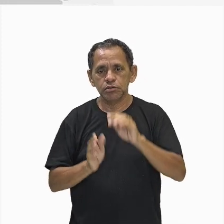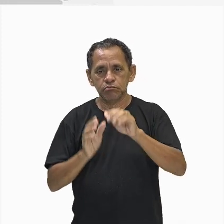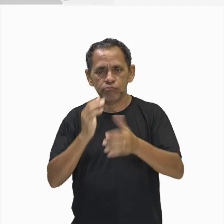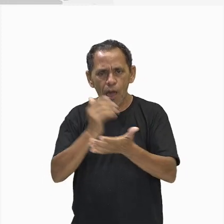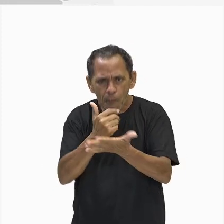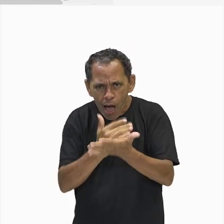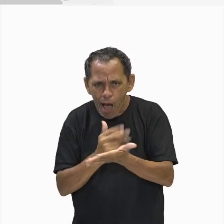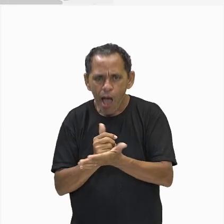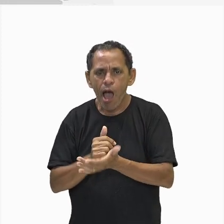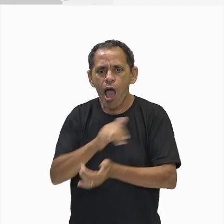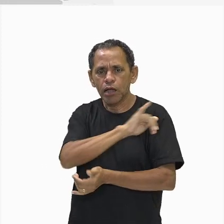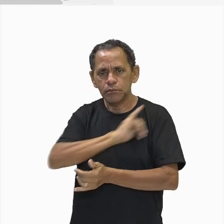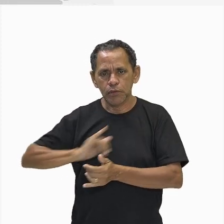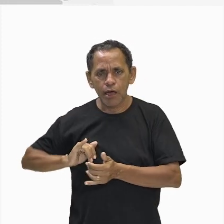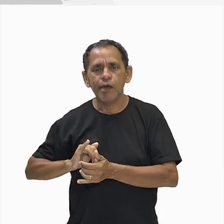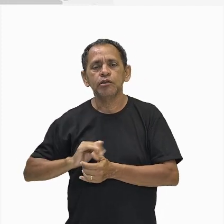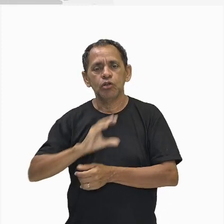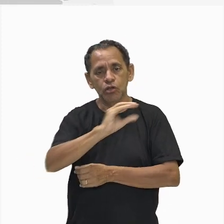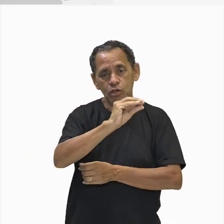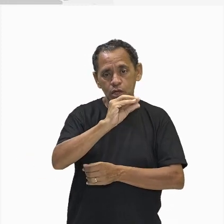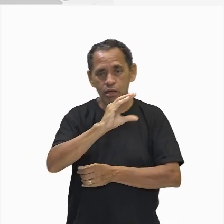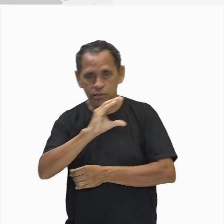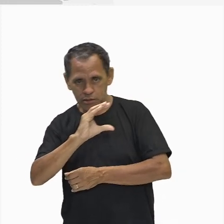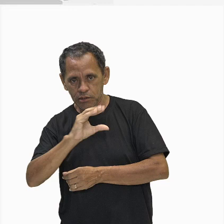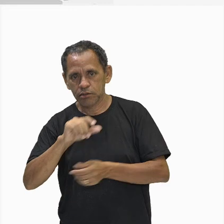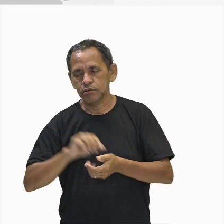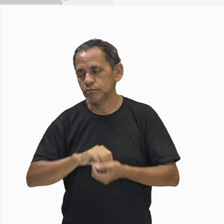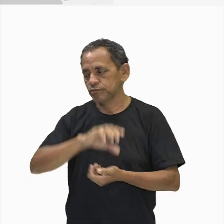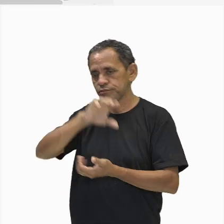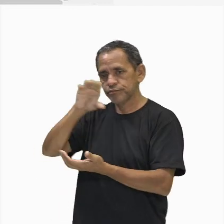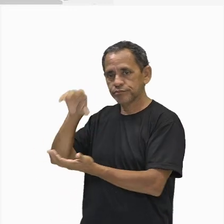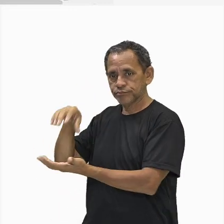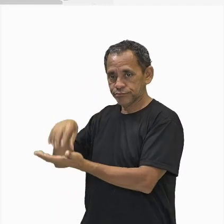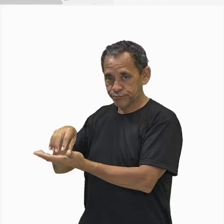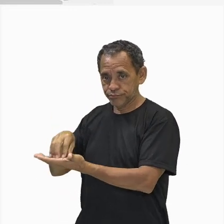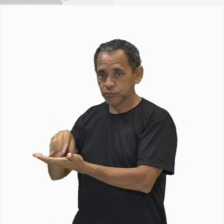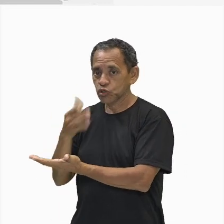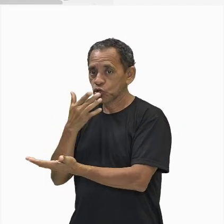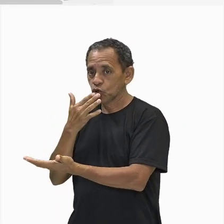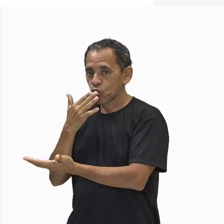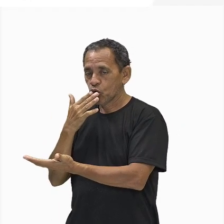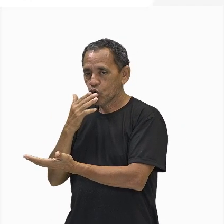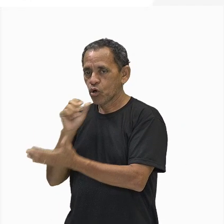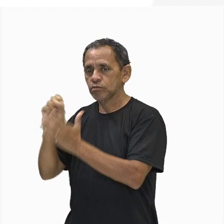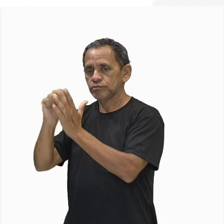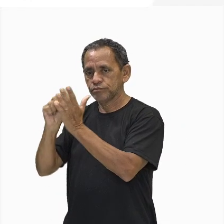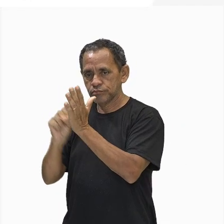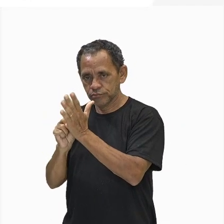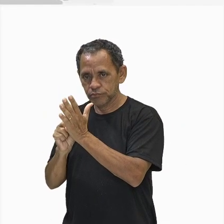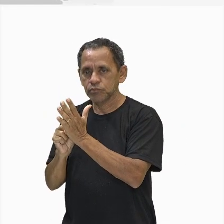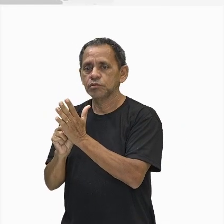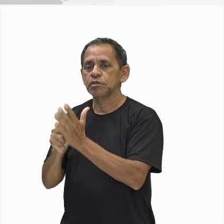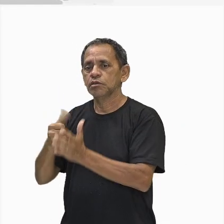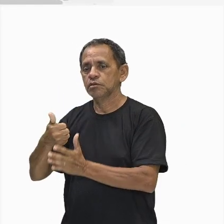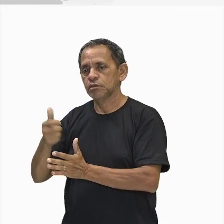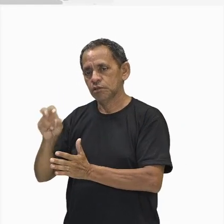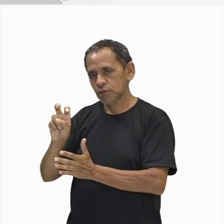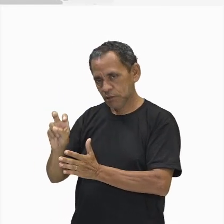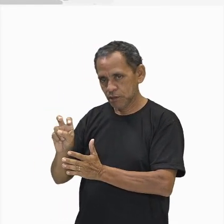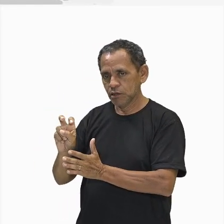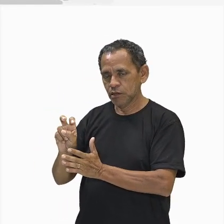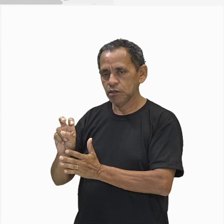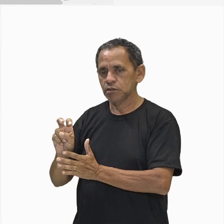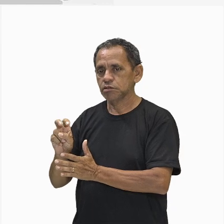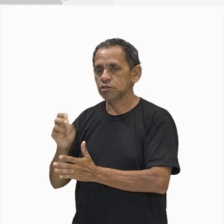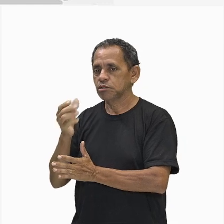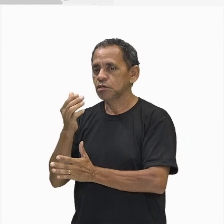do Ocidente. E o Império Romano do Oriente, ele foi preservado até o século XV. Essa é a imagem que vocês têm aí